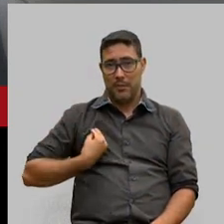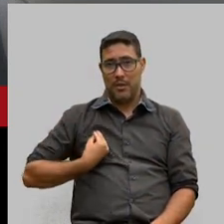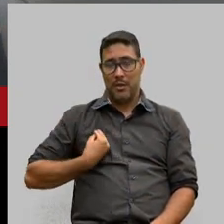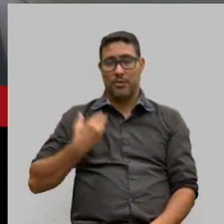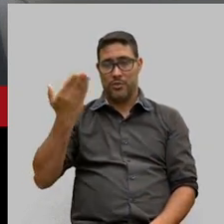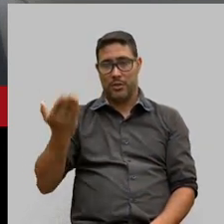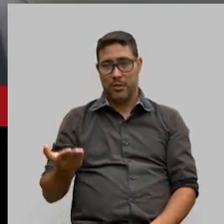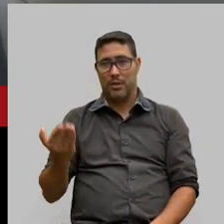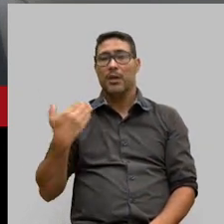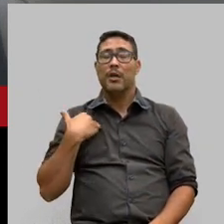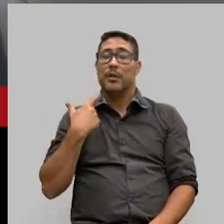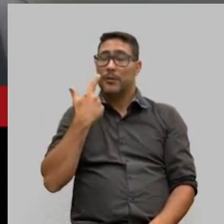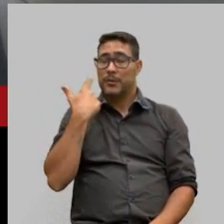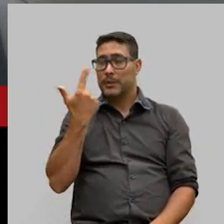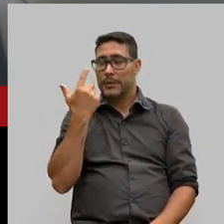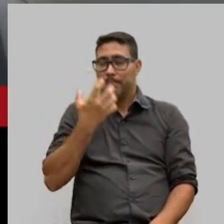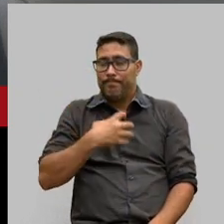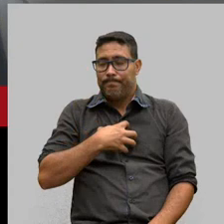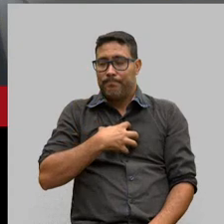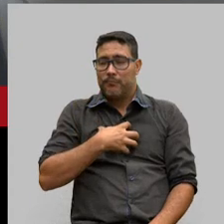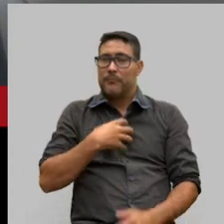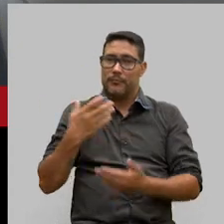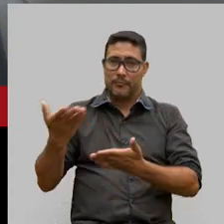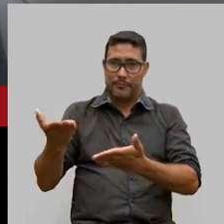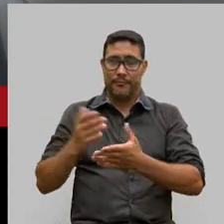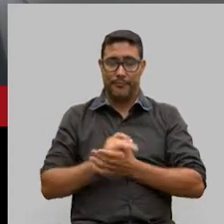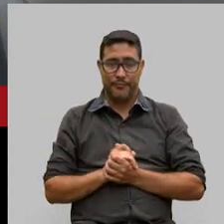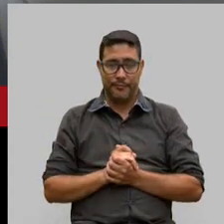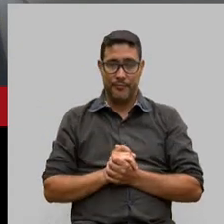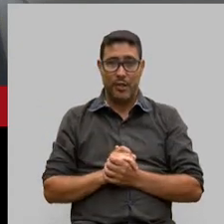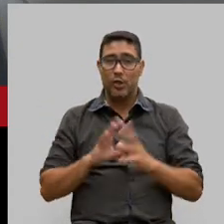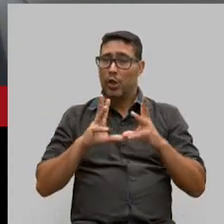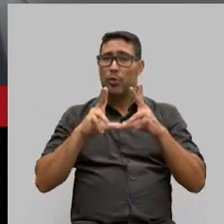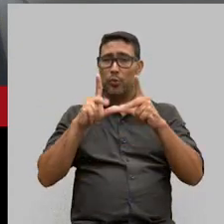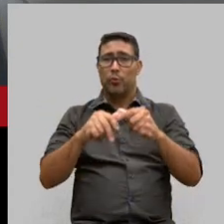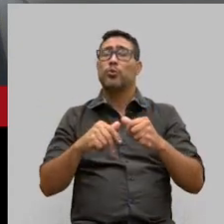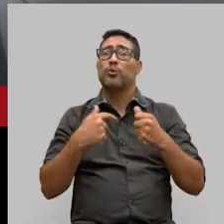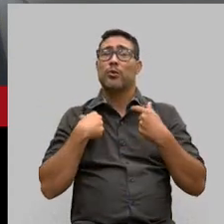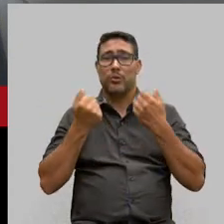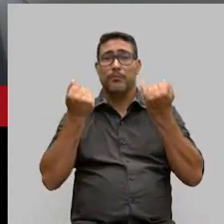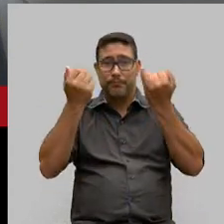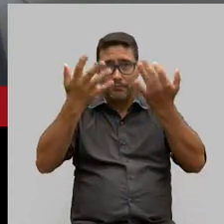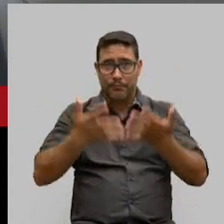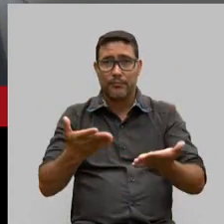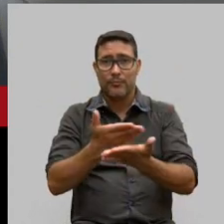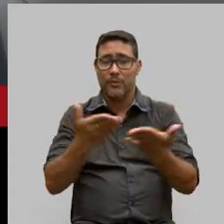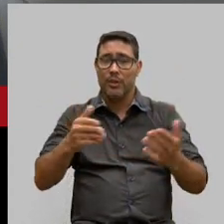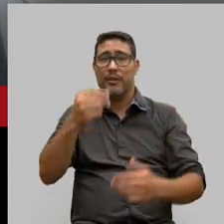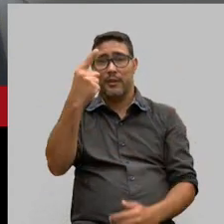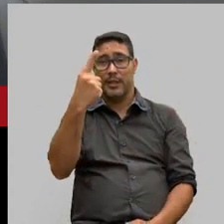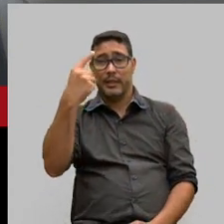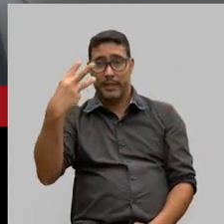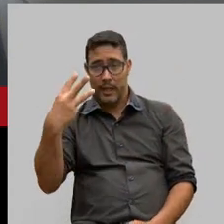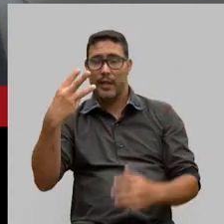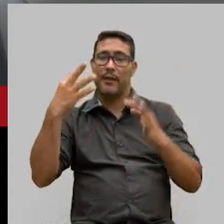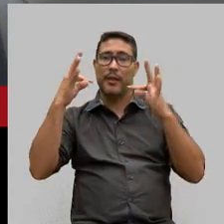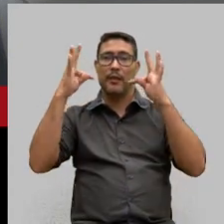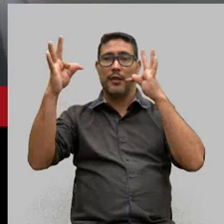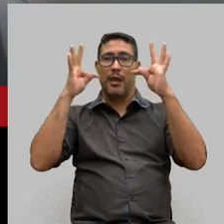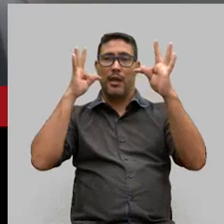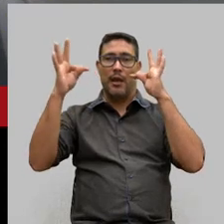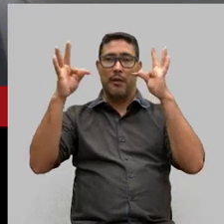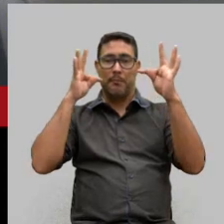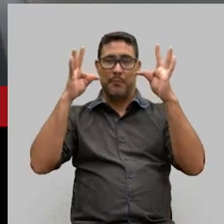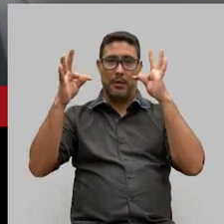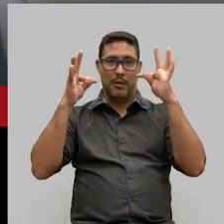teve esse olhar sensível à causa só que isso tudo que eu tô passando para vocês essas 13 terapias que a gente distribui a